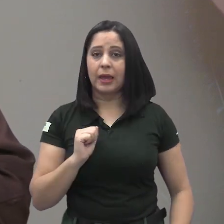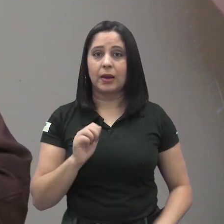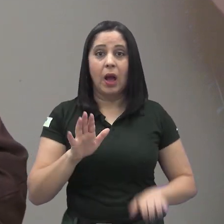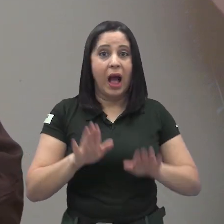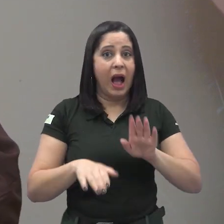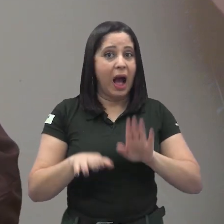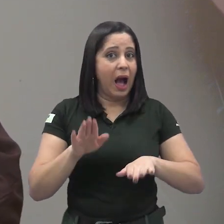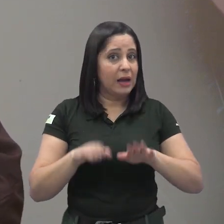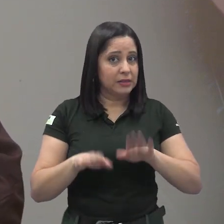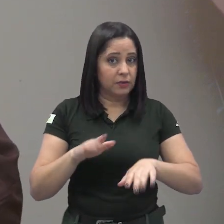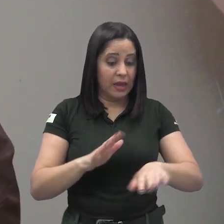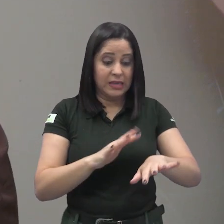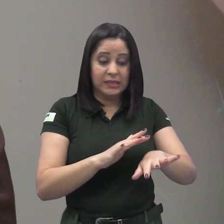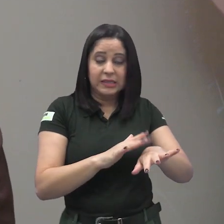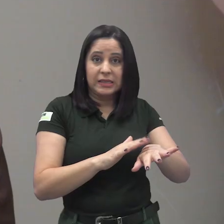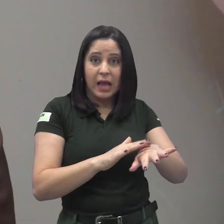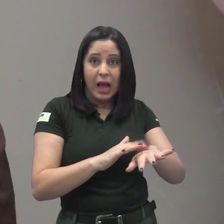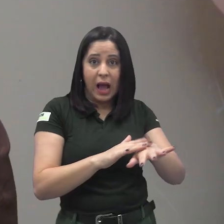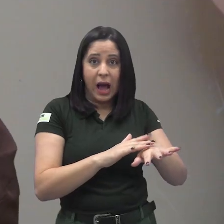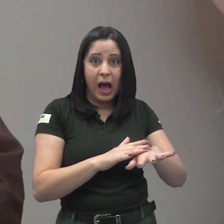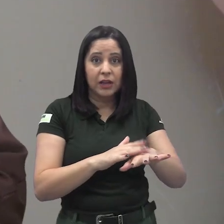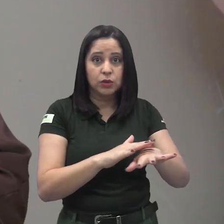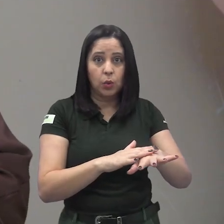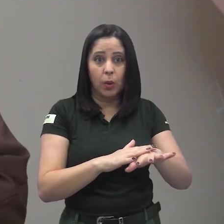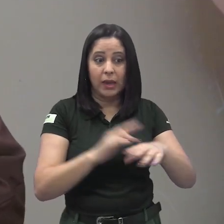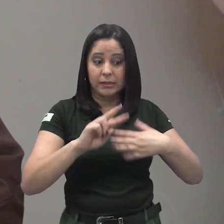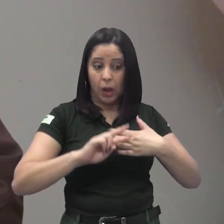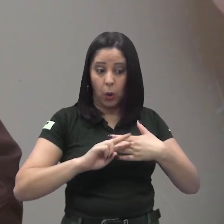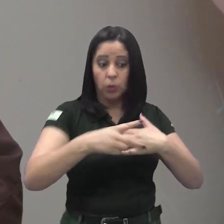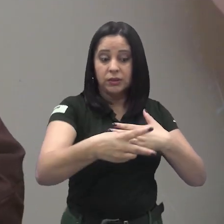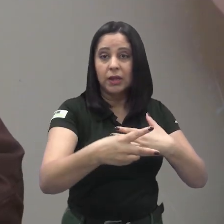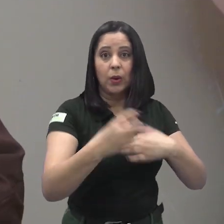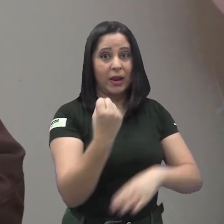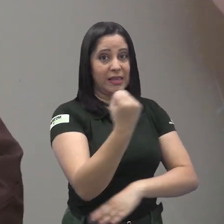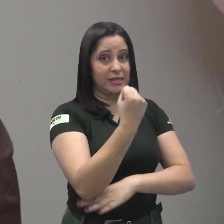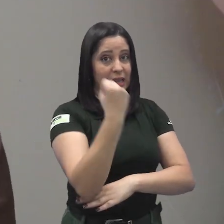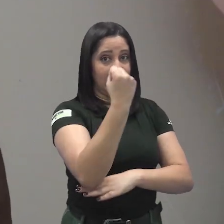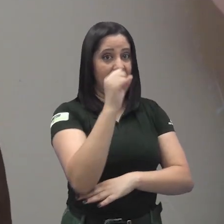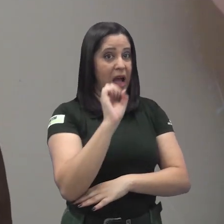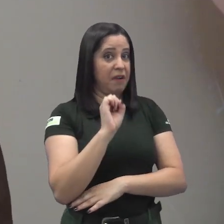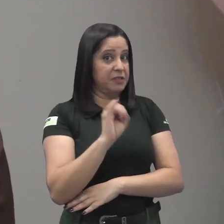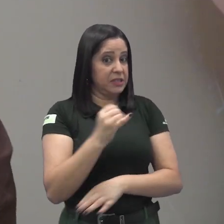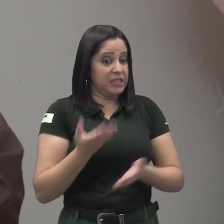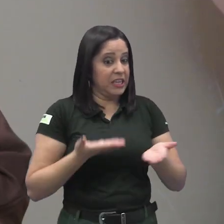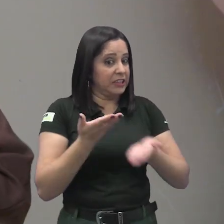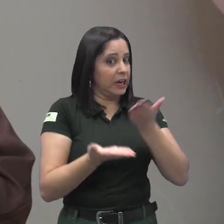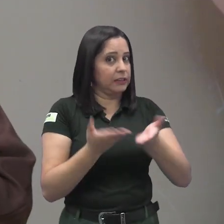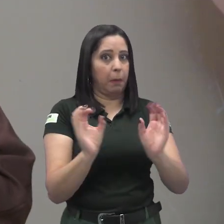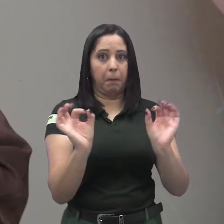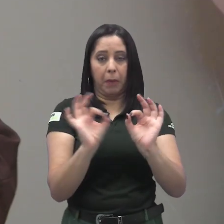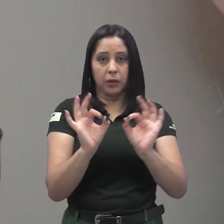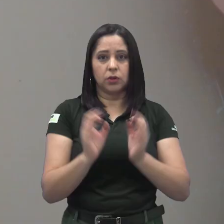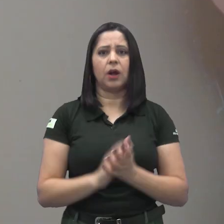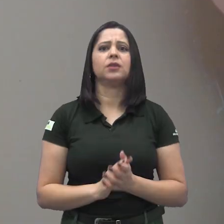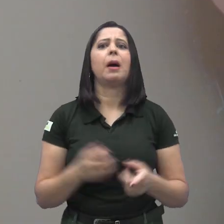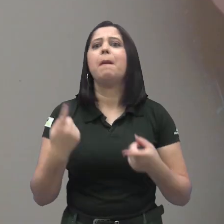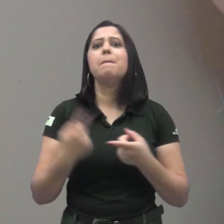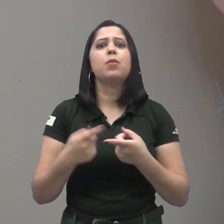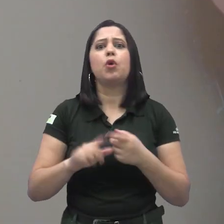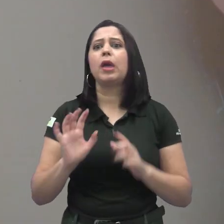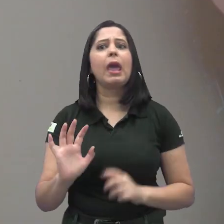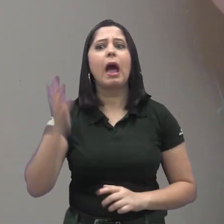vezes silenciosa, a doença pode trazer consequências graves quando não é tratada. Para entender por que isso